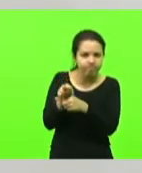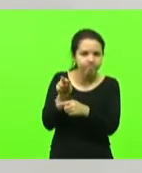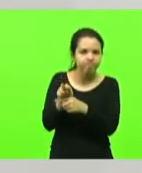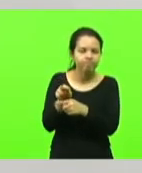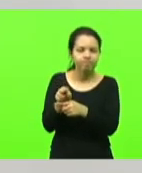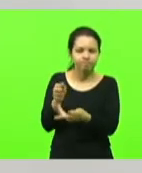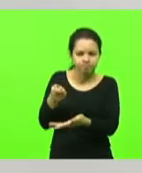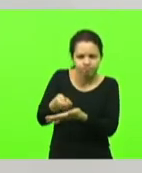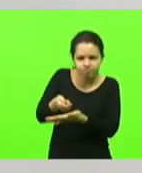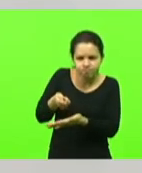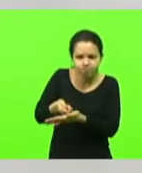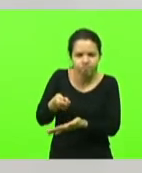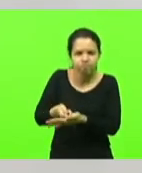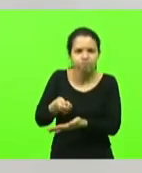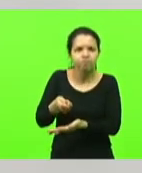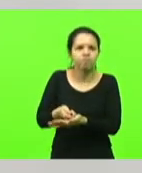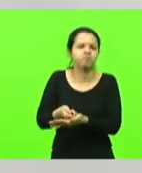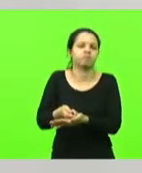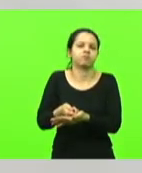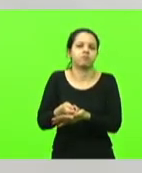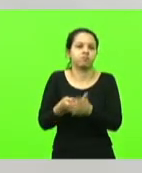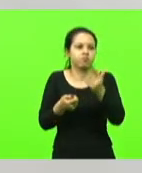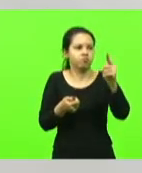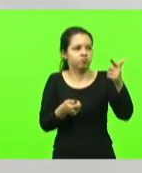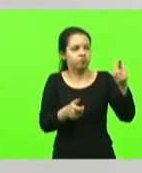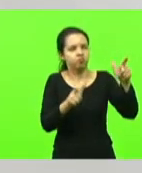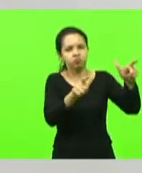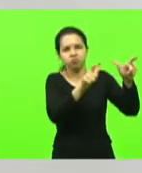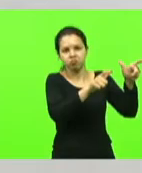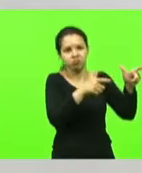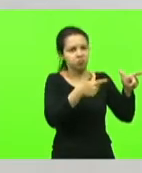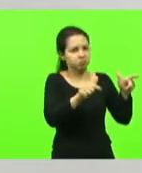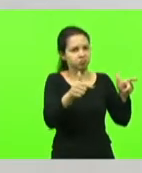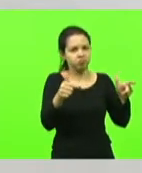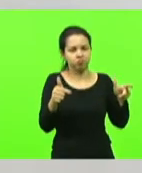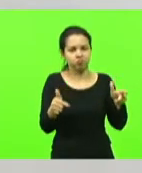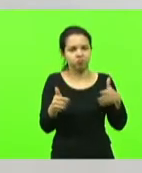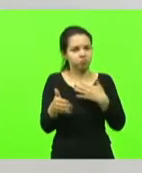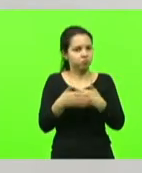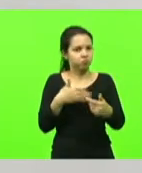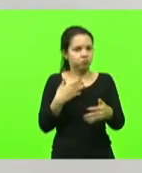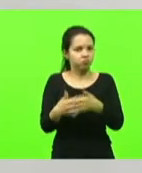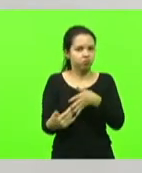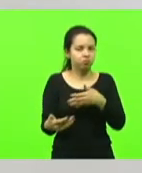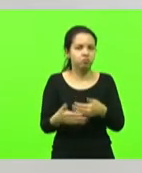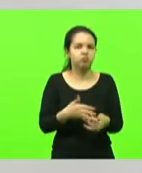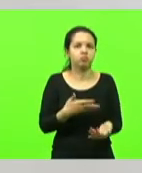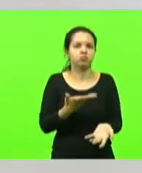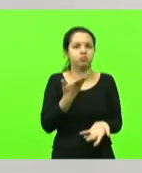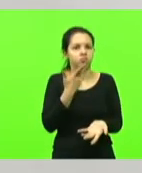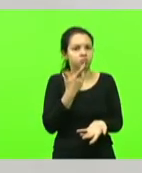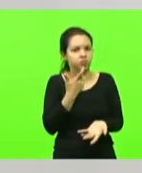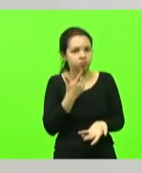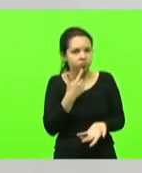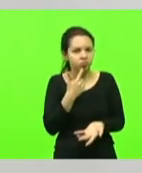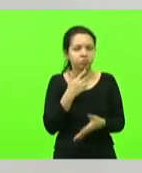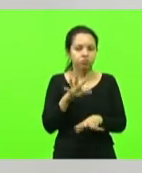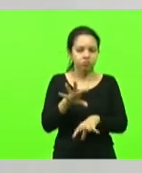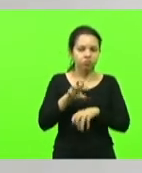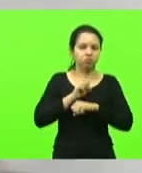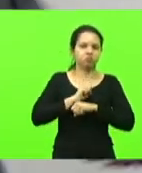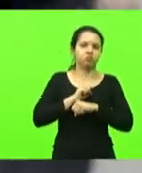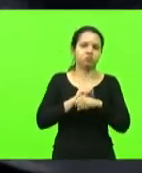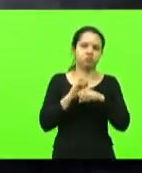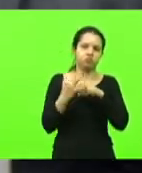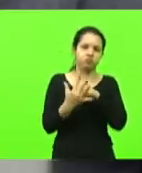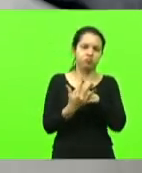se encontra em nenhum outro lugar. Não importa que as crianças sejam menos suscetíveis a contrair